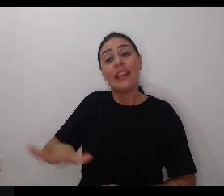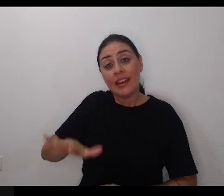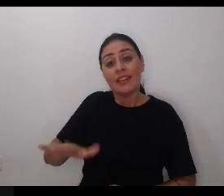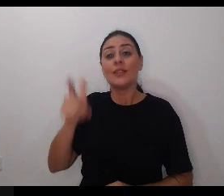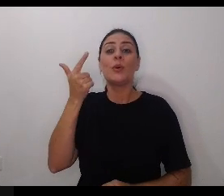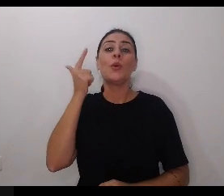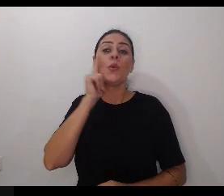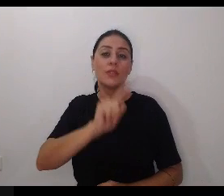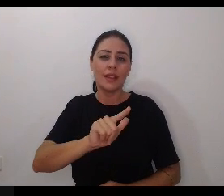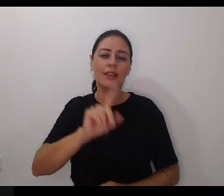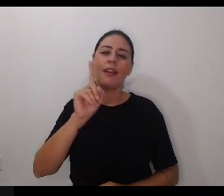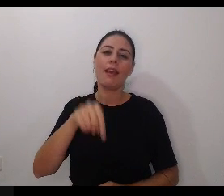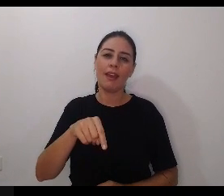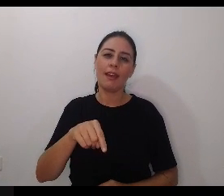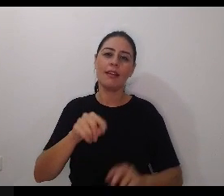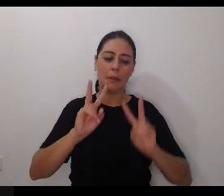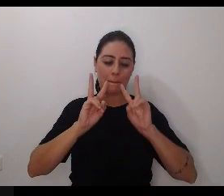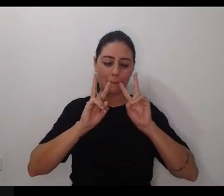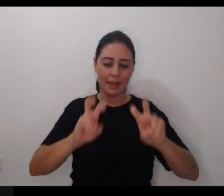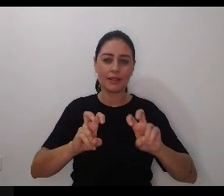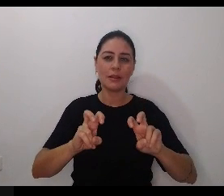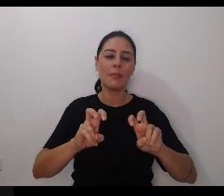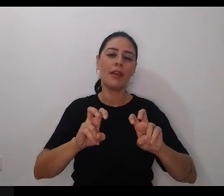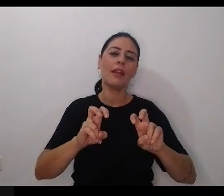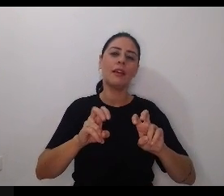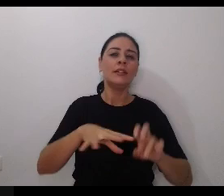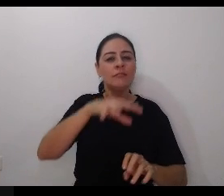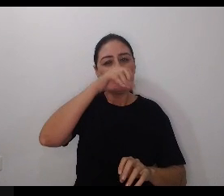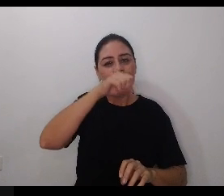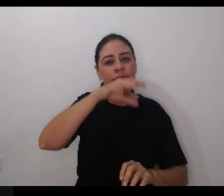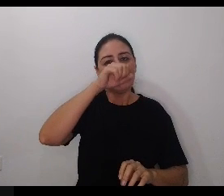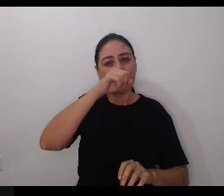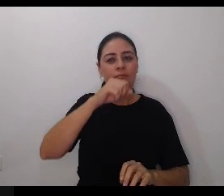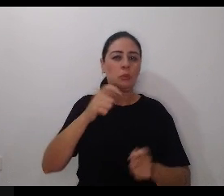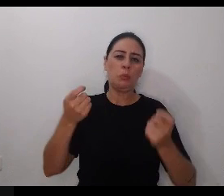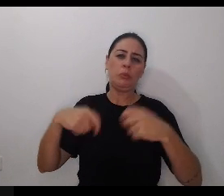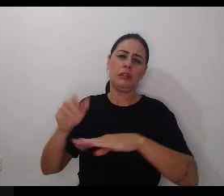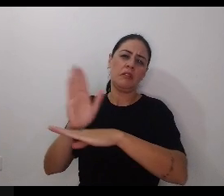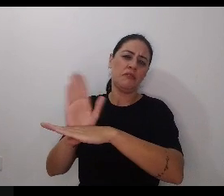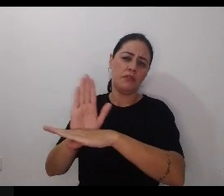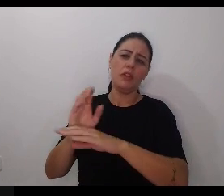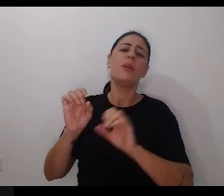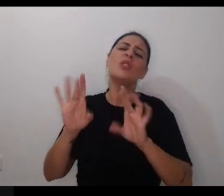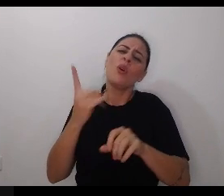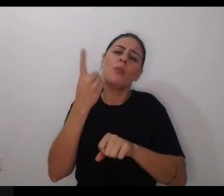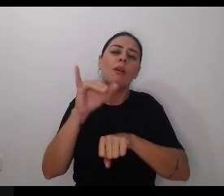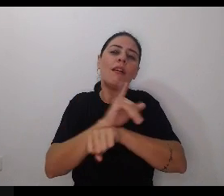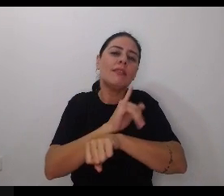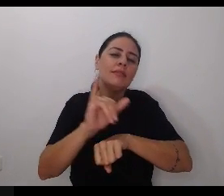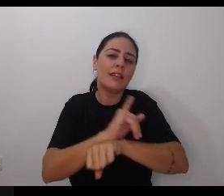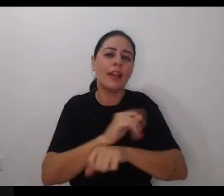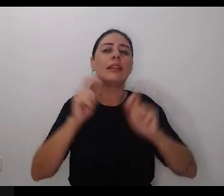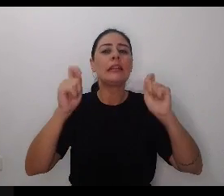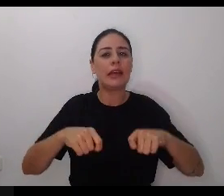nesse sentido, né? Mas se é uma criança que consegue lentificar a respiração sem precisar